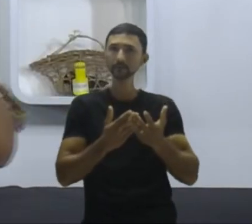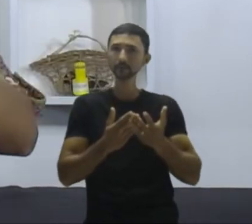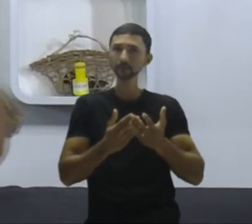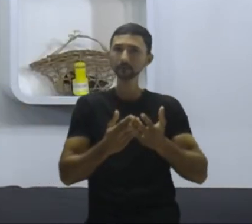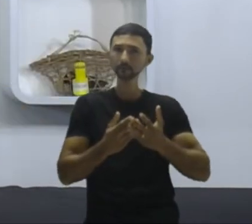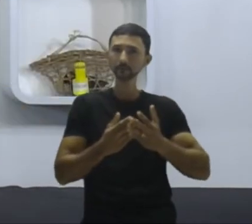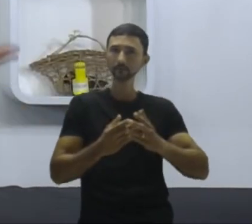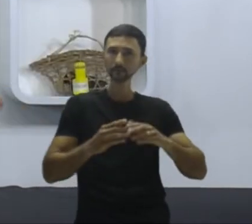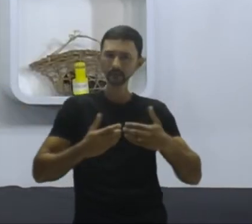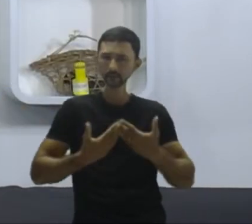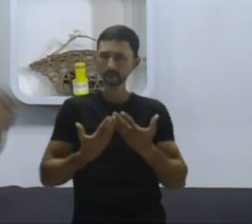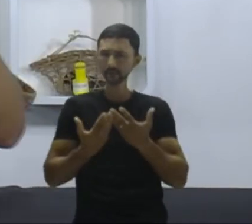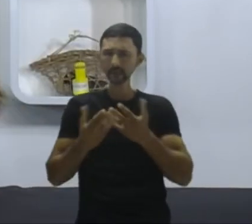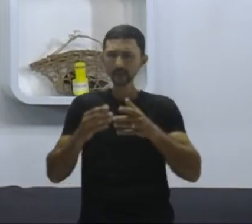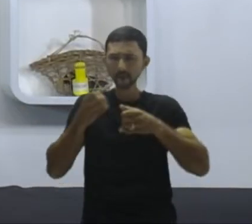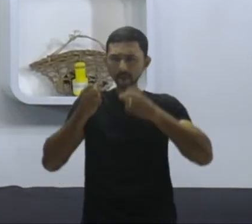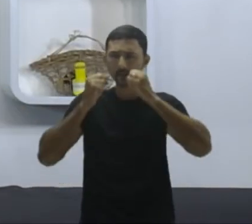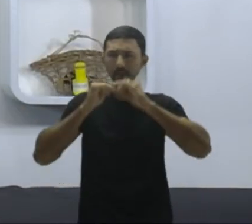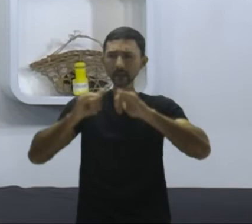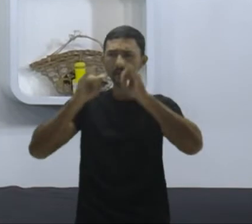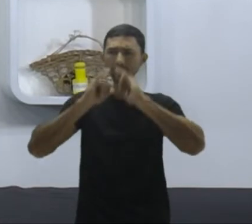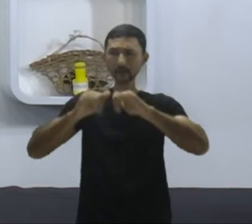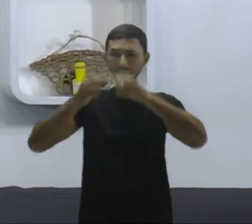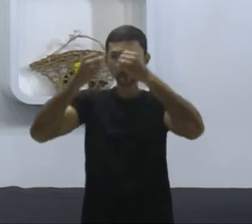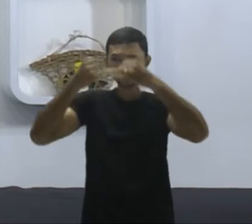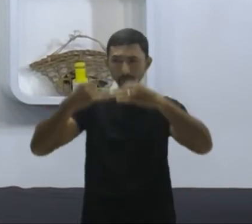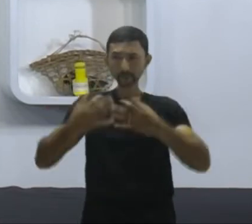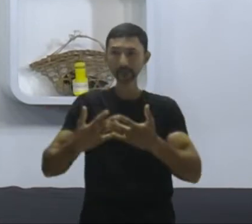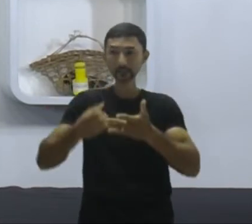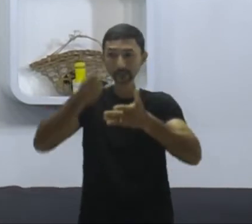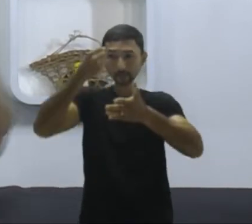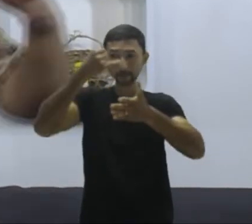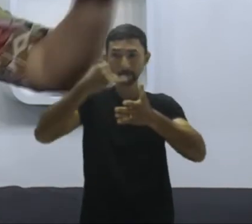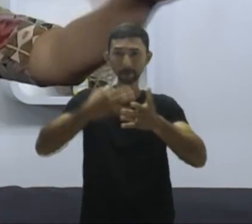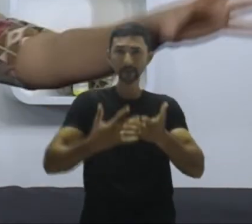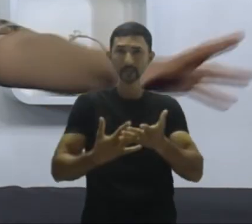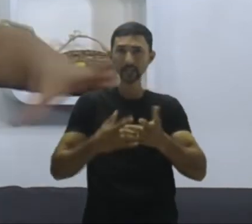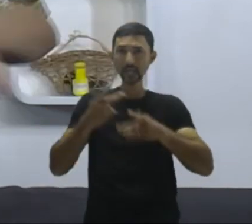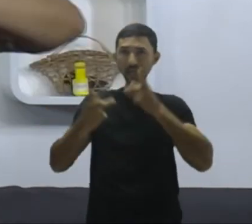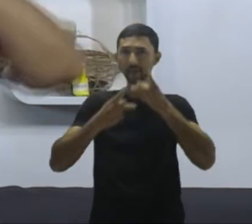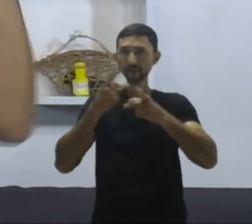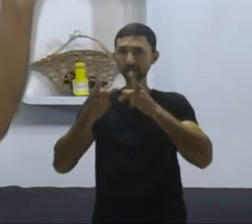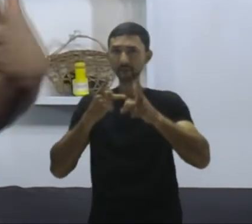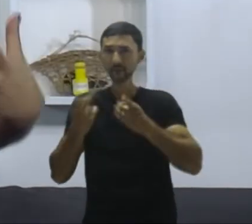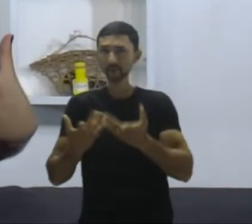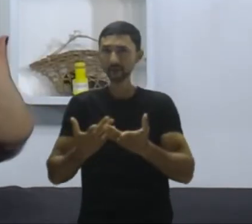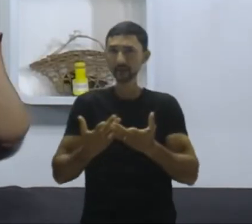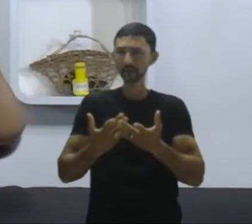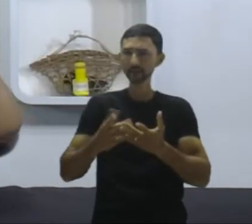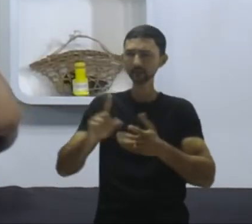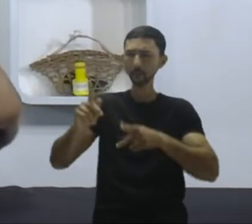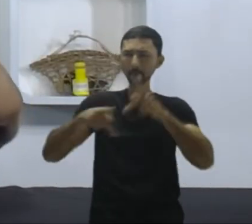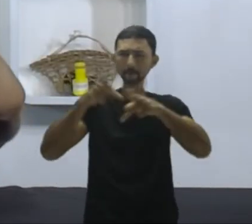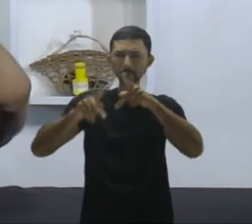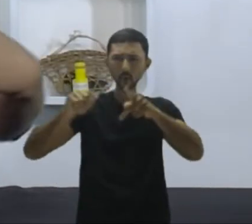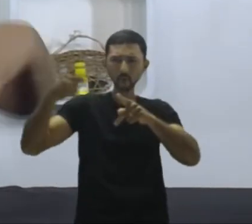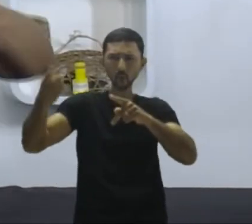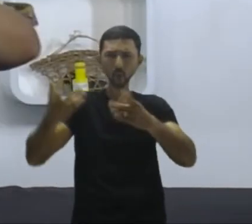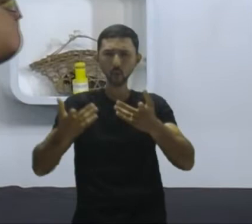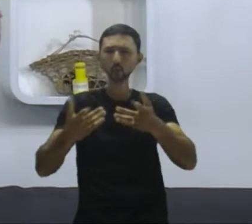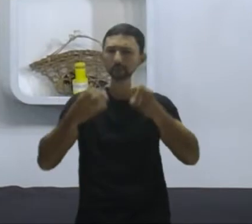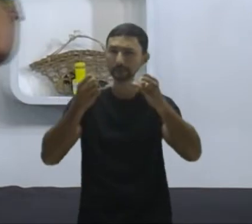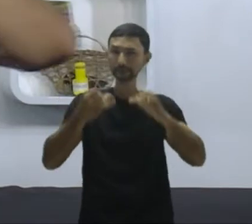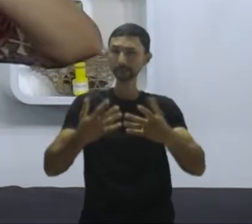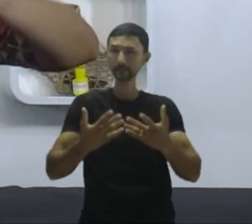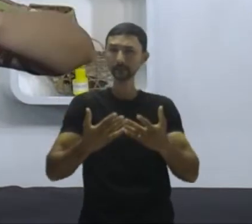aqui invoca, ele anuncia do que ele vai tratar, certo? Ele diz que ele vai falar de um outro povo, certo?